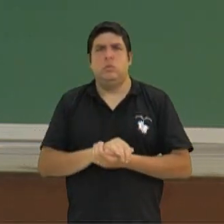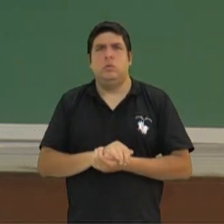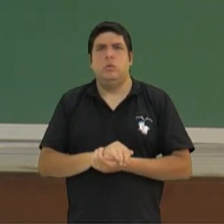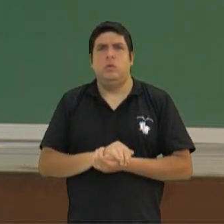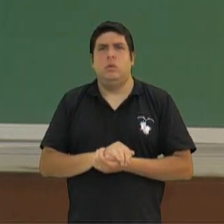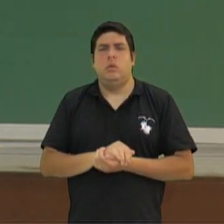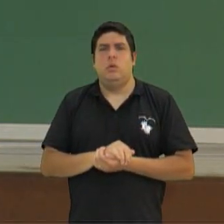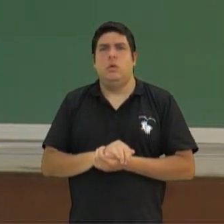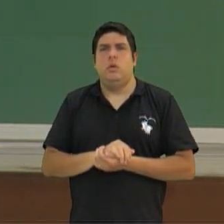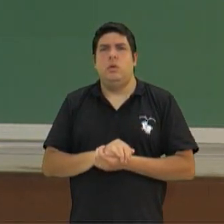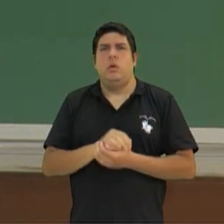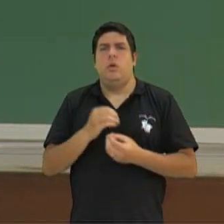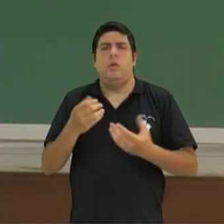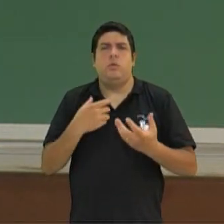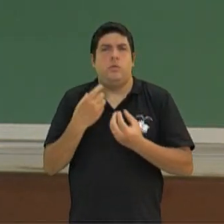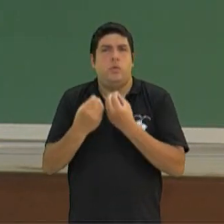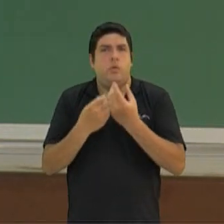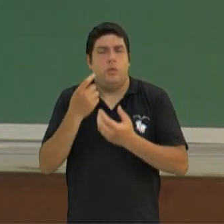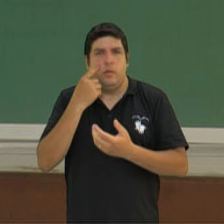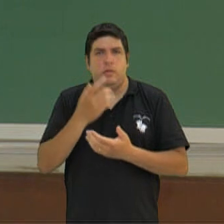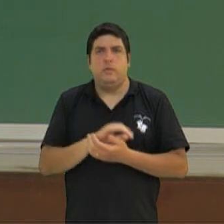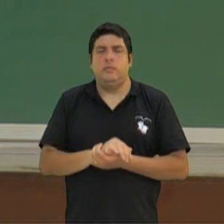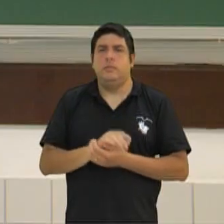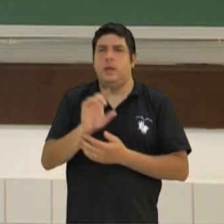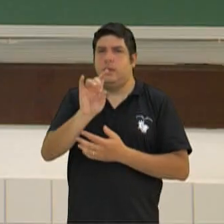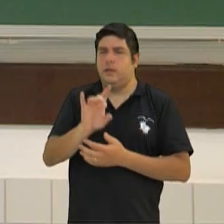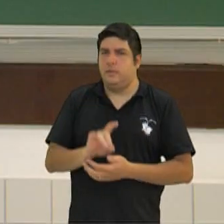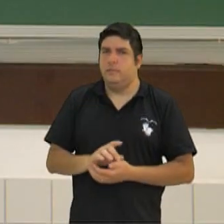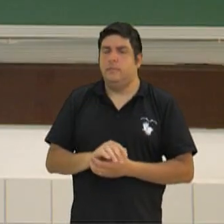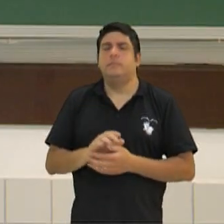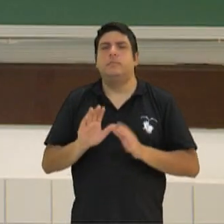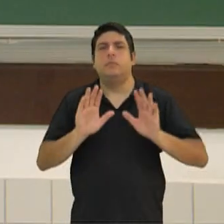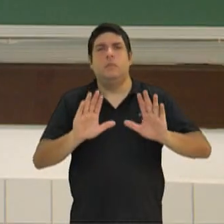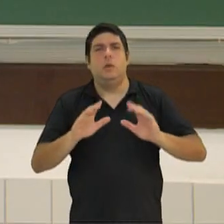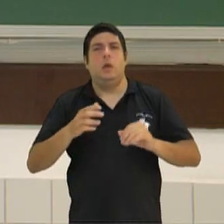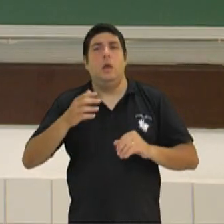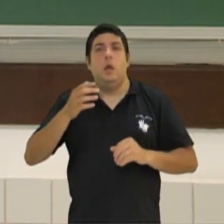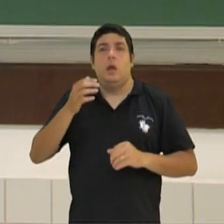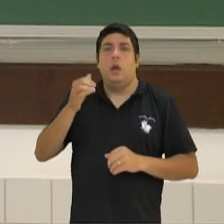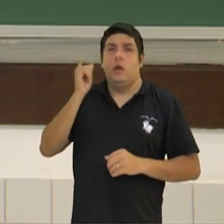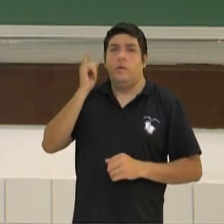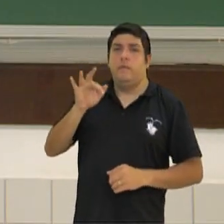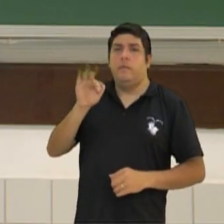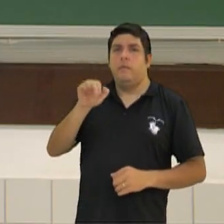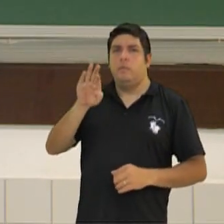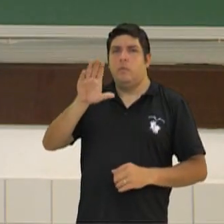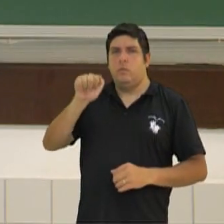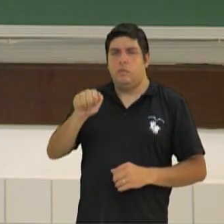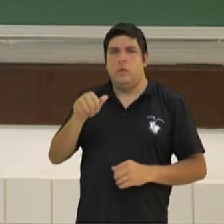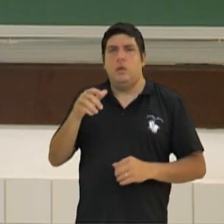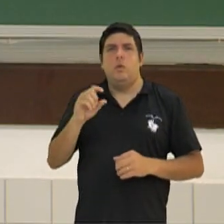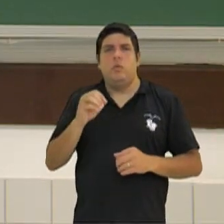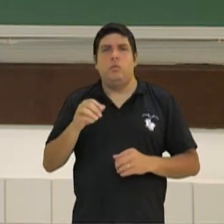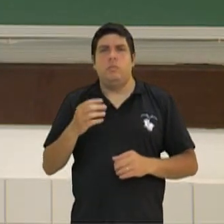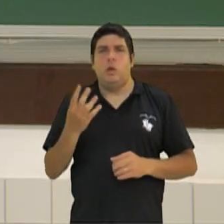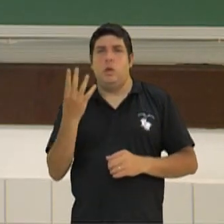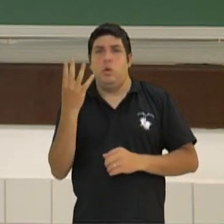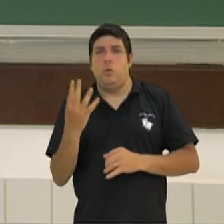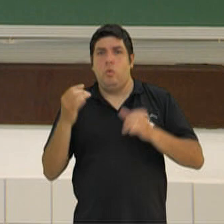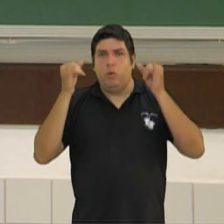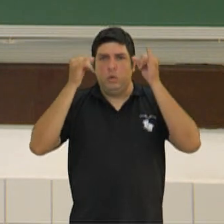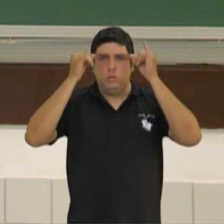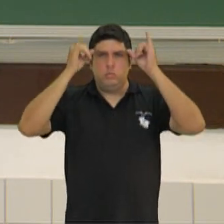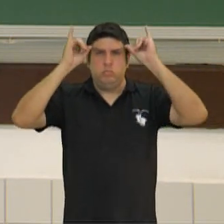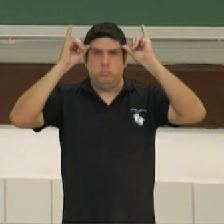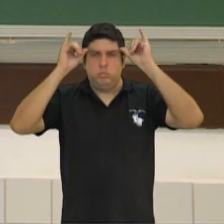O inimigo da vida é a morte? Não. Porque assim, a fábula ela fala justamente sobre os 4 bois que ficam lá,